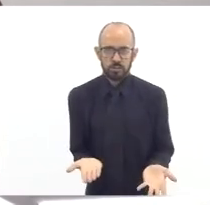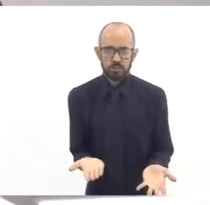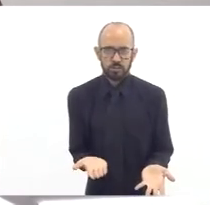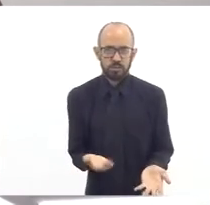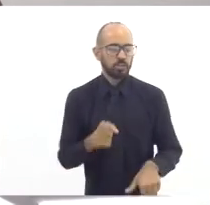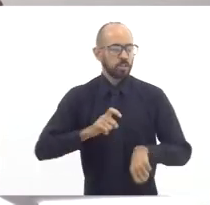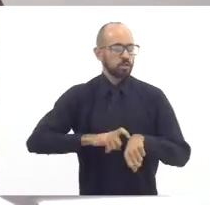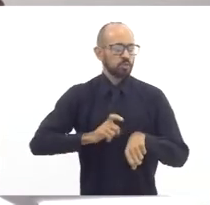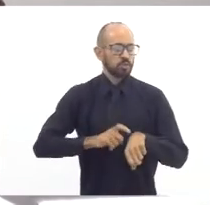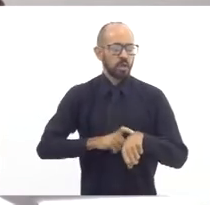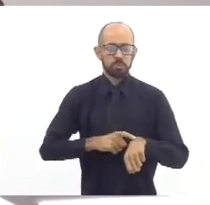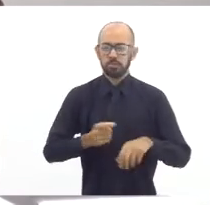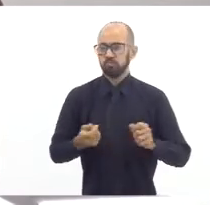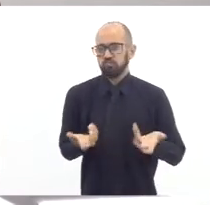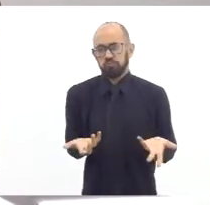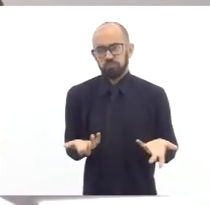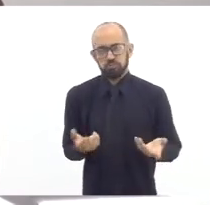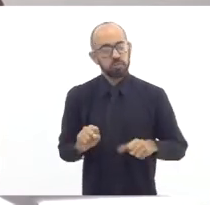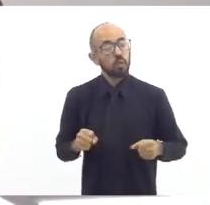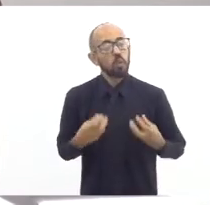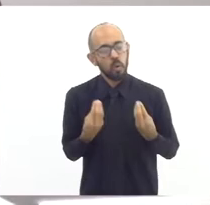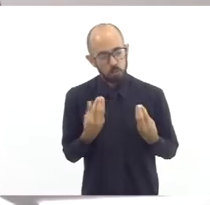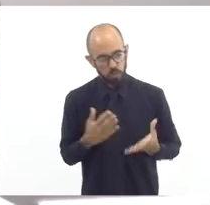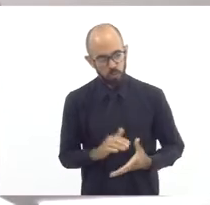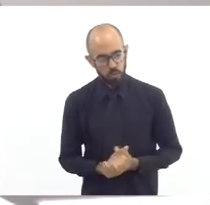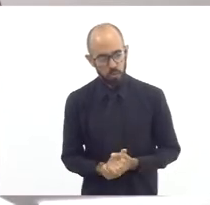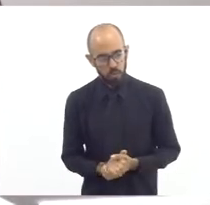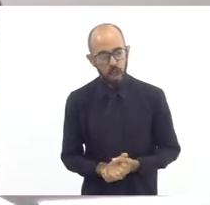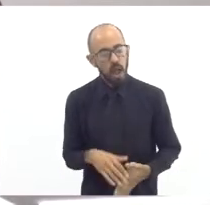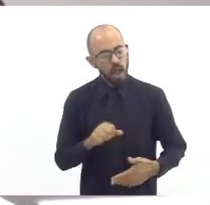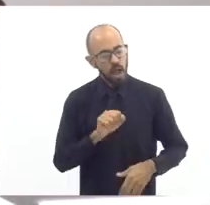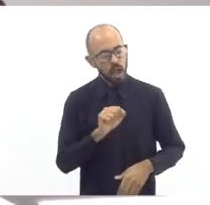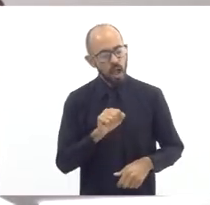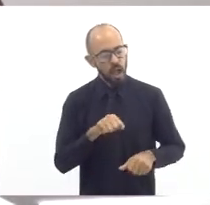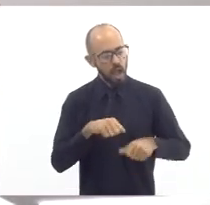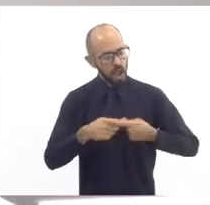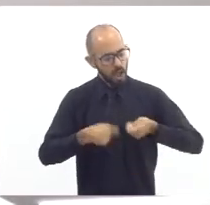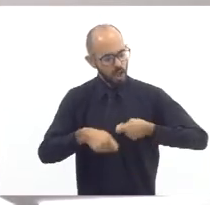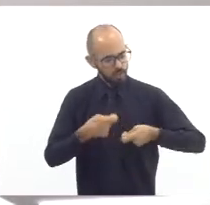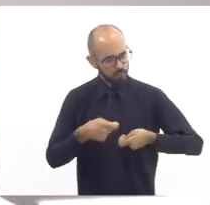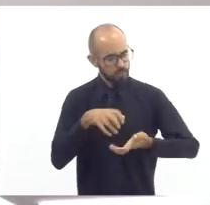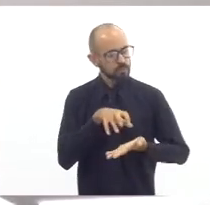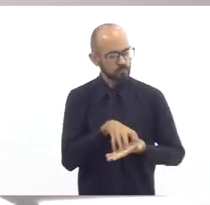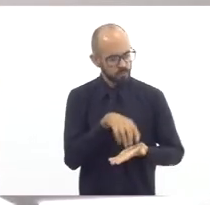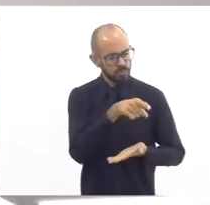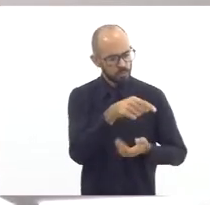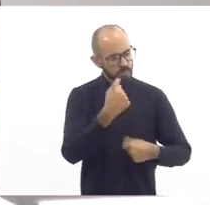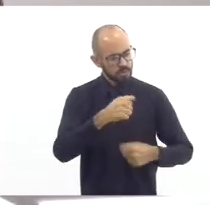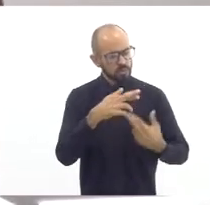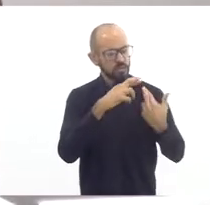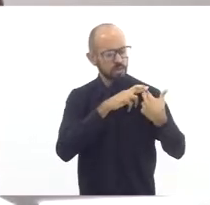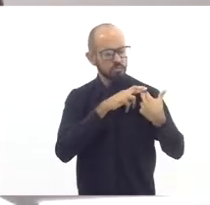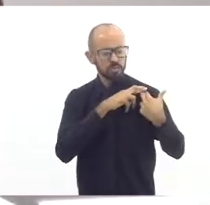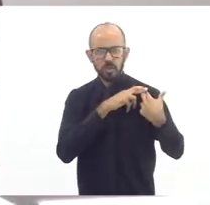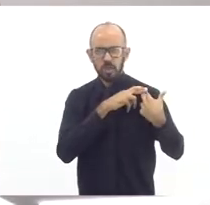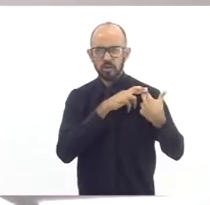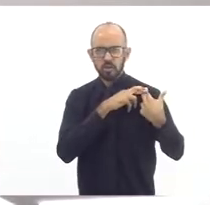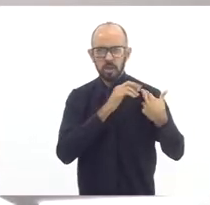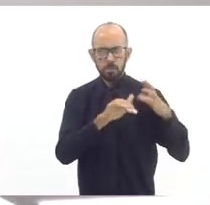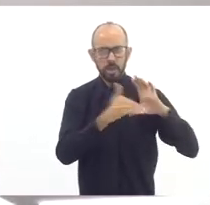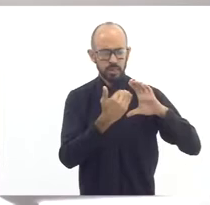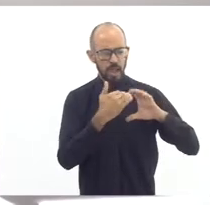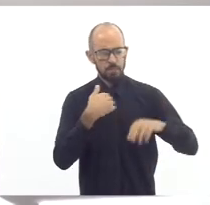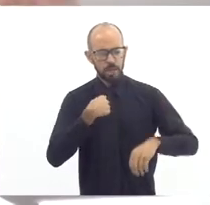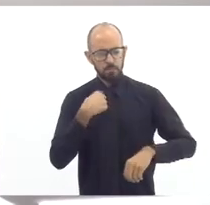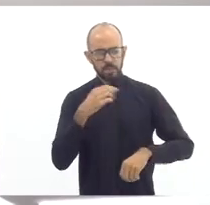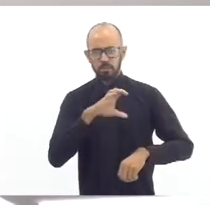povo já está de saco cheio. E aí a Getrans tem que ter essa responsabilidade, analisar essas planilhas que foram encaminhadas dessa CPI de uma outra forma. E